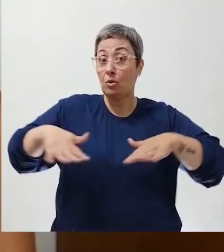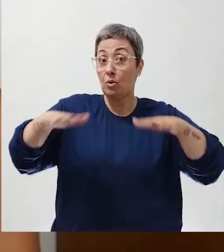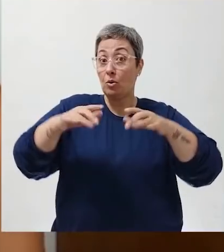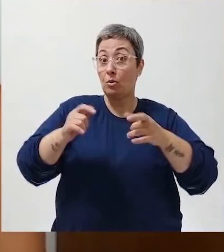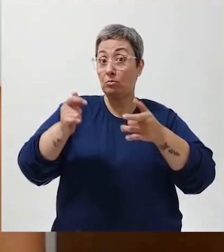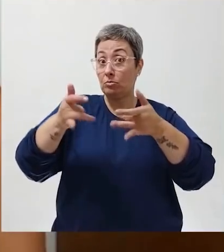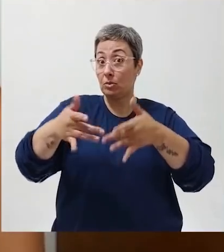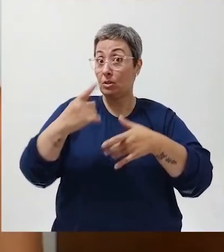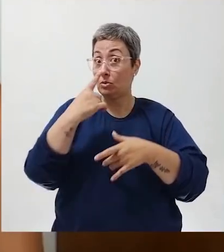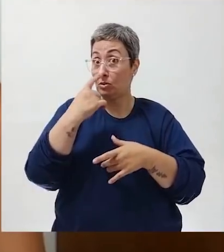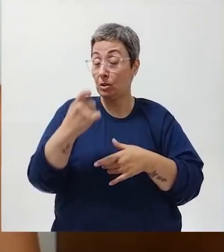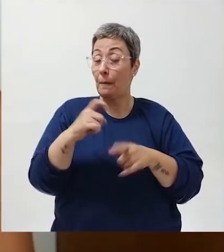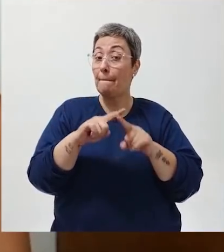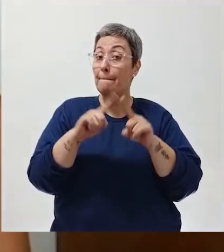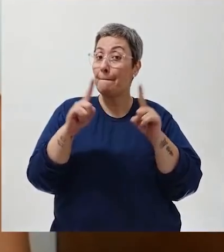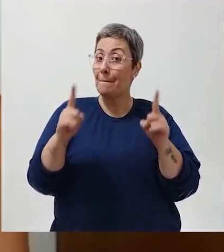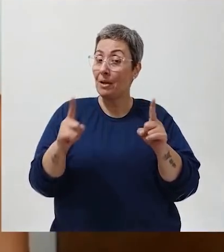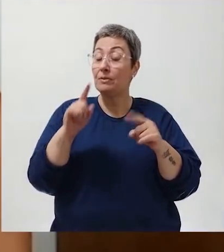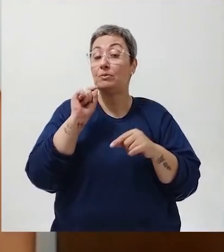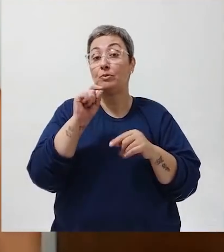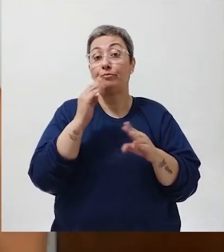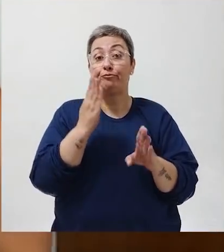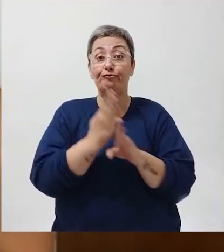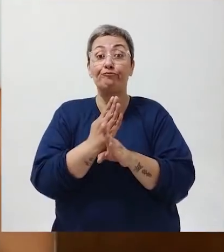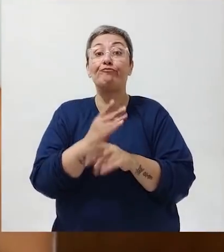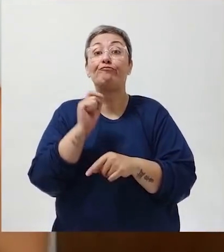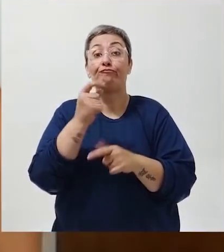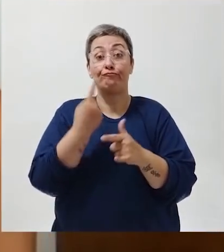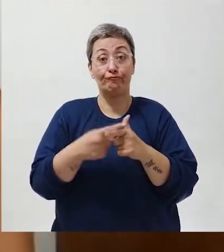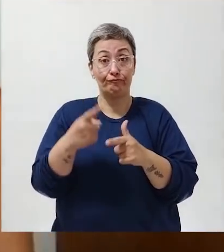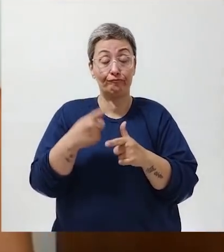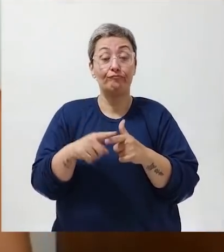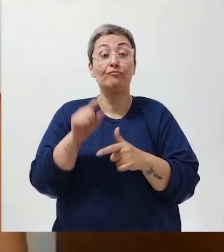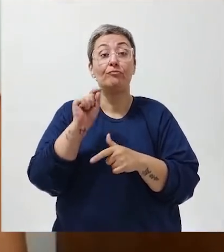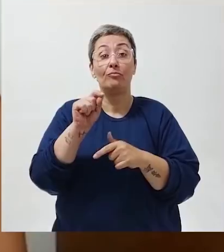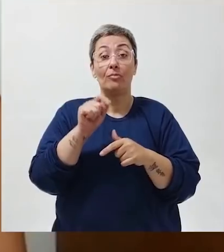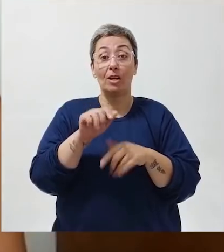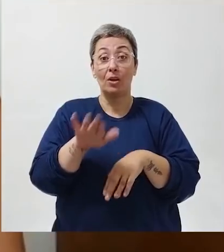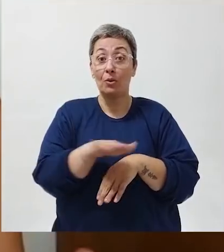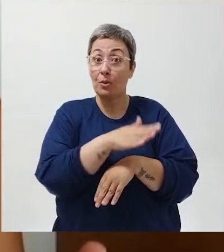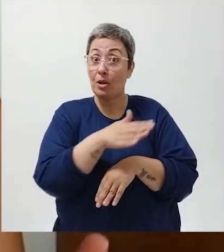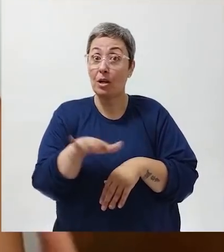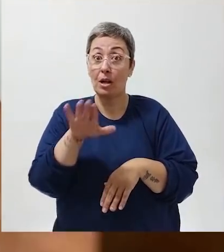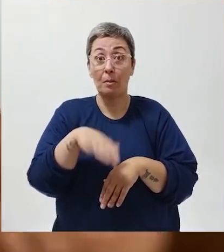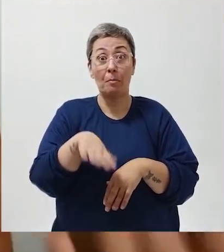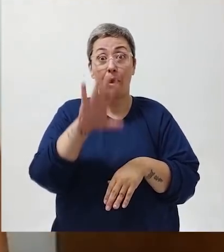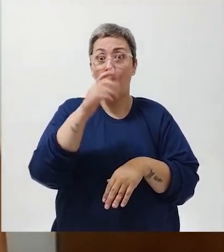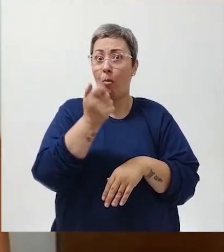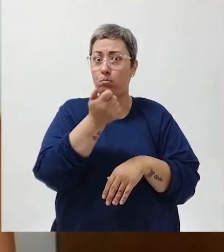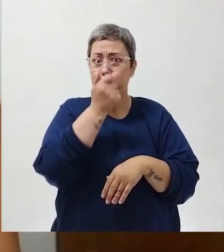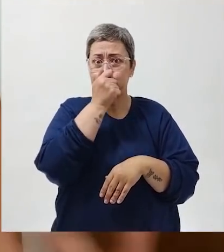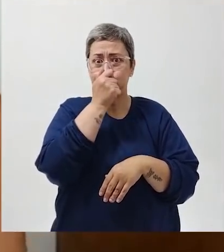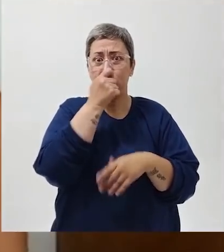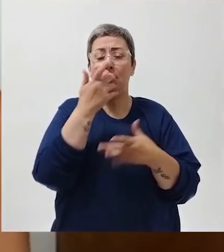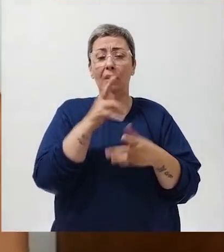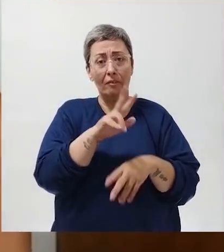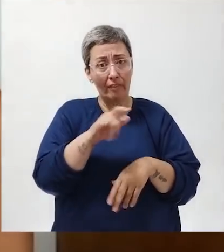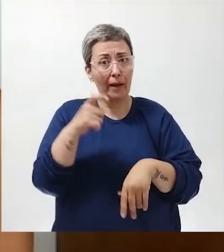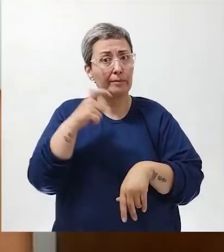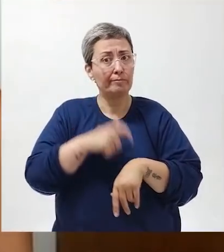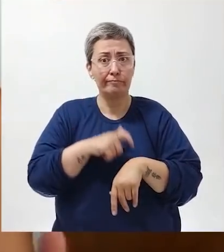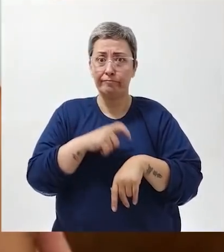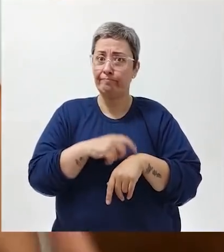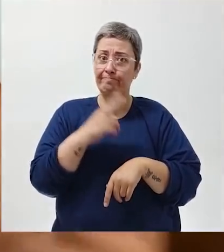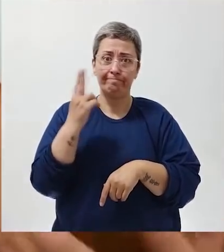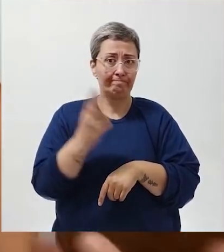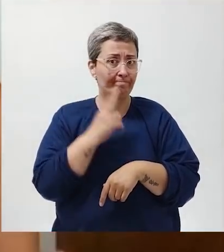o descarte do lixo. Mas aí nós encontramos um problema. Os aterros estão cada vez mais lotados e vai chegar um